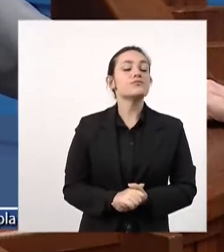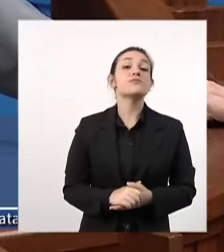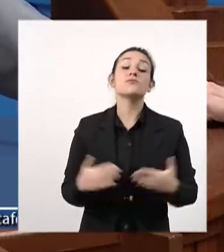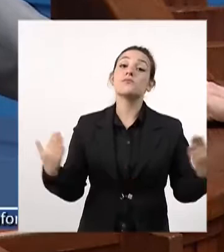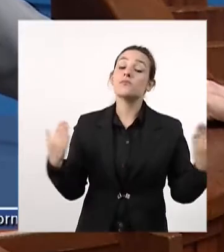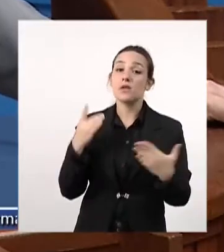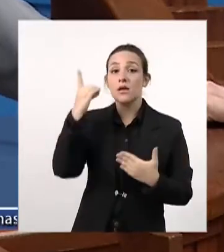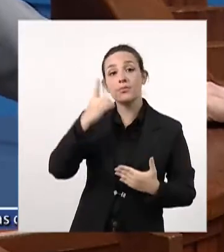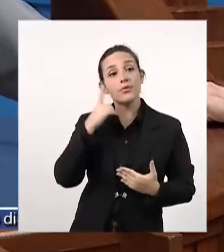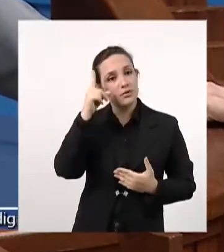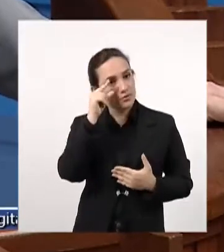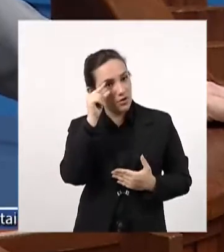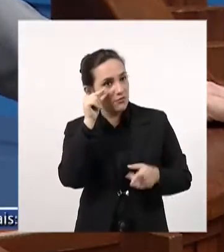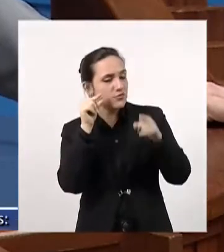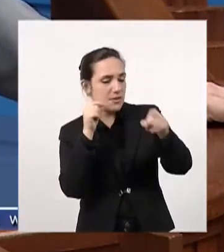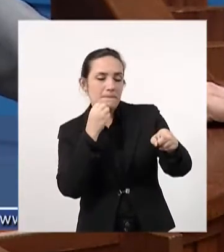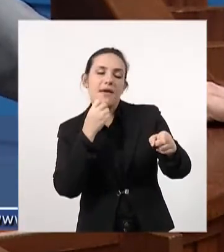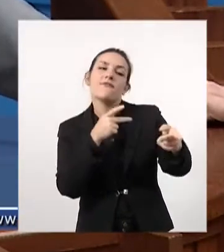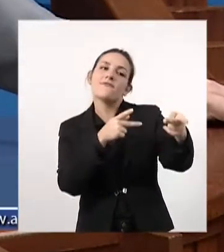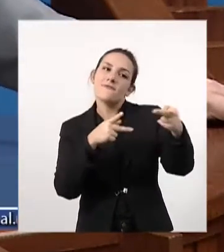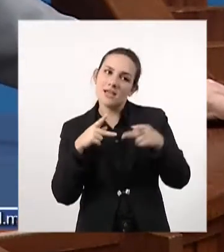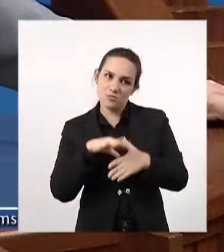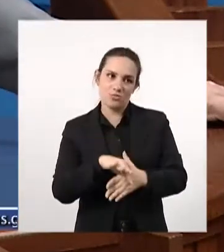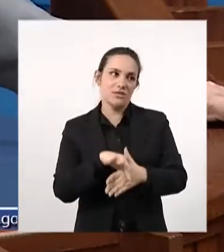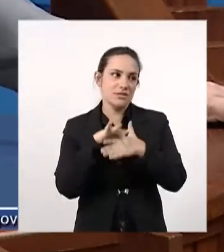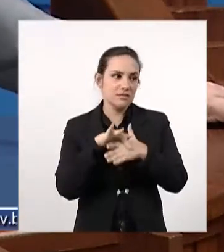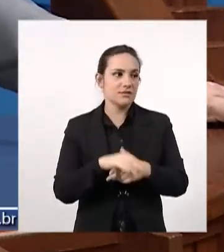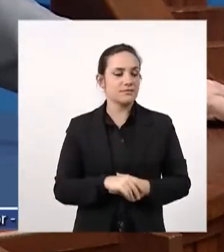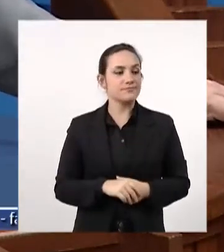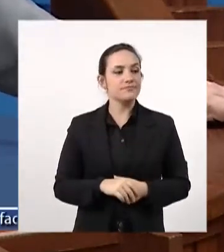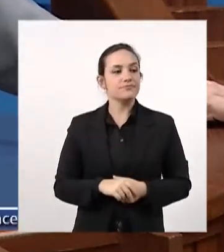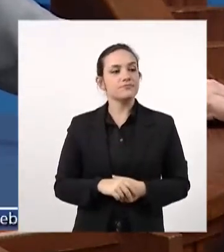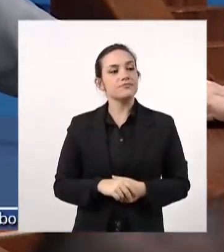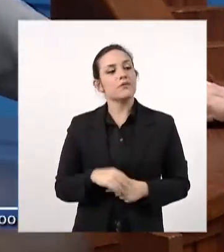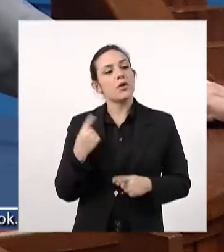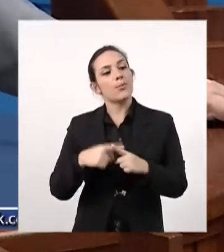as boas-vindas a Vossa Excelência. Vossa Excelência que assume